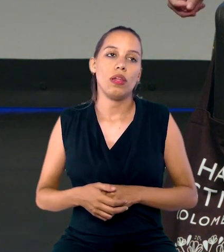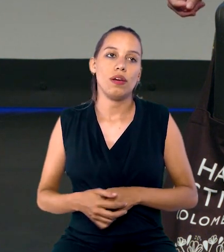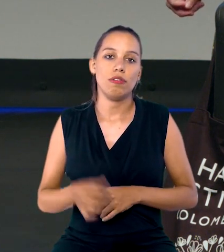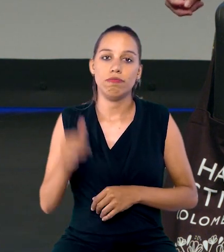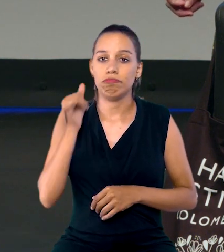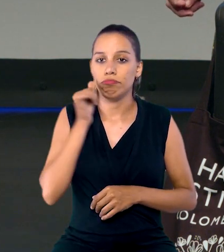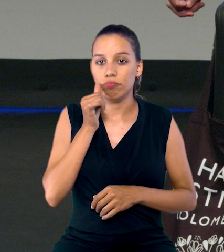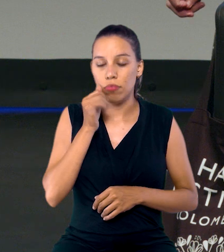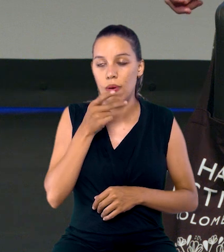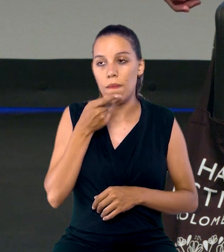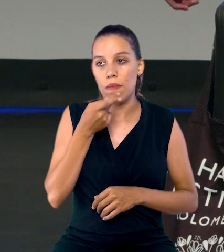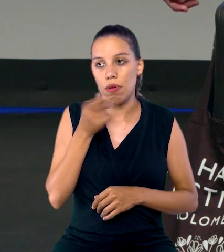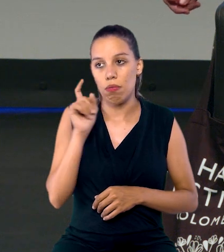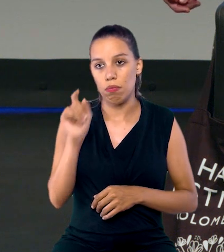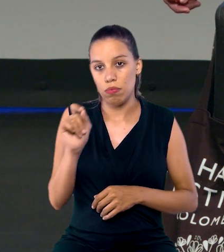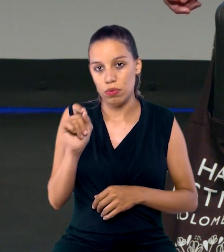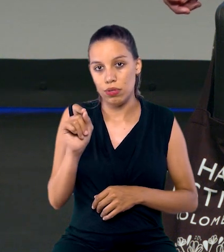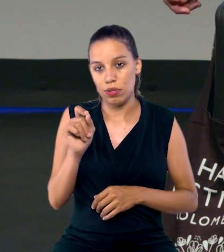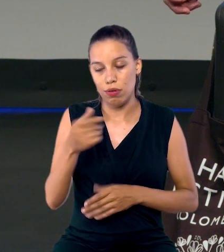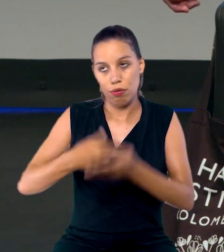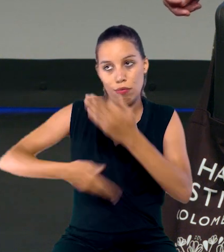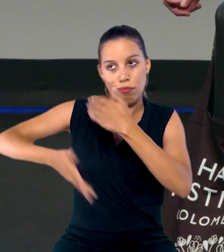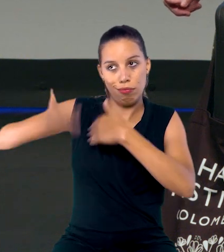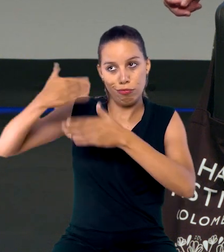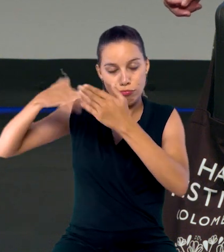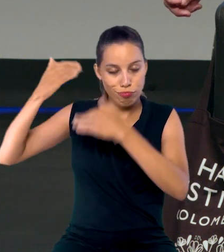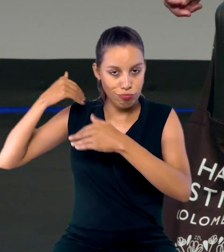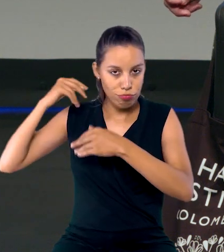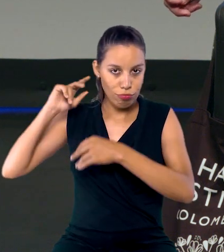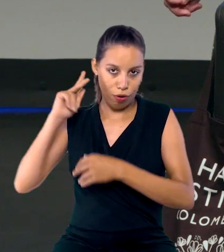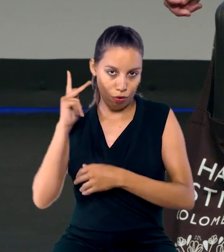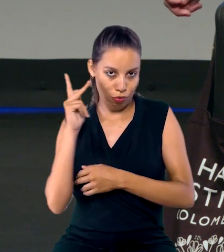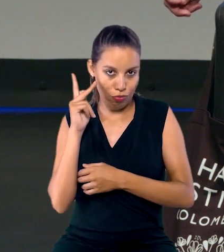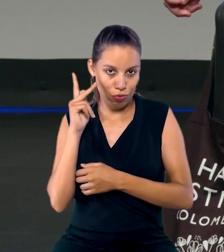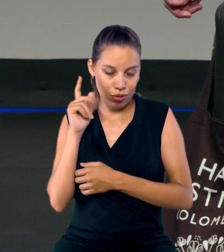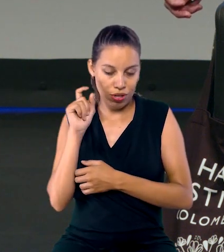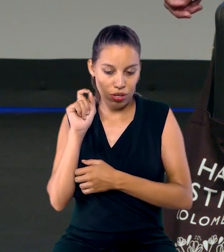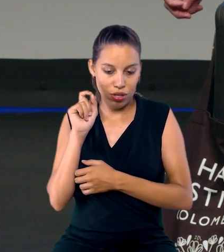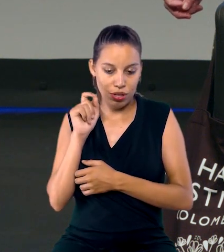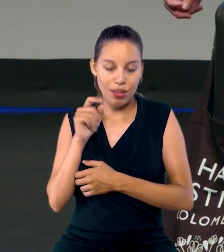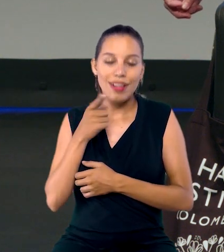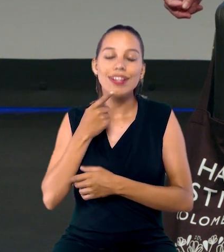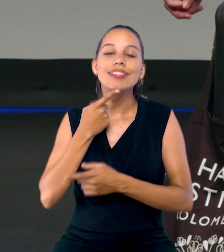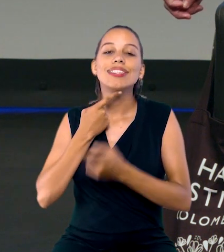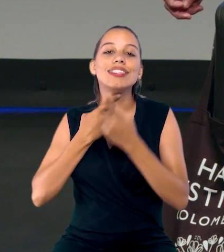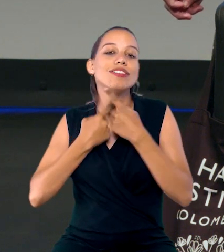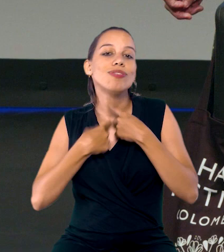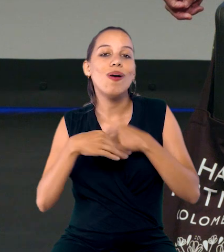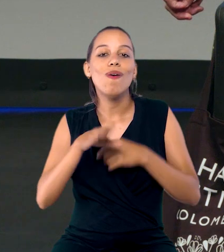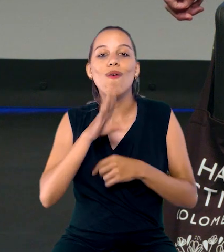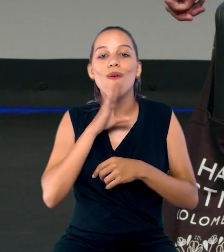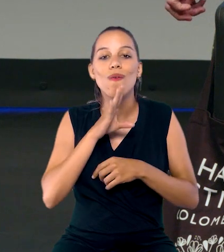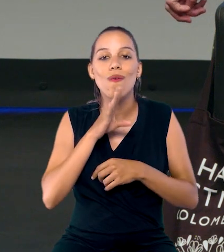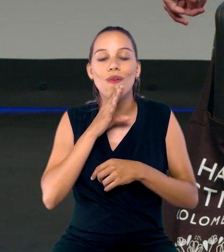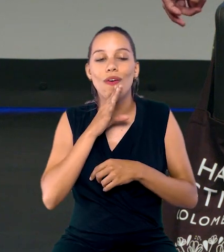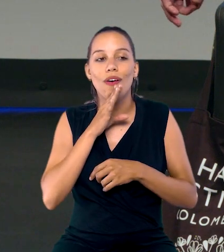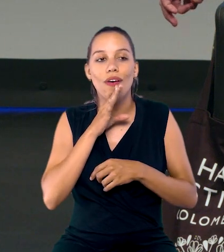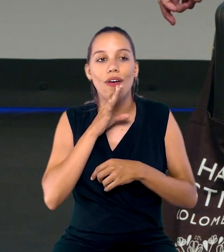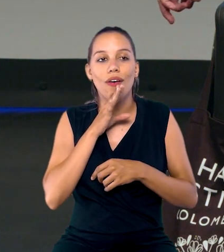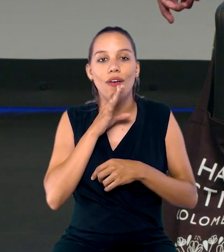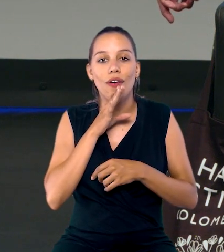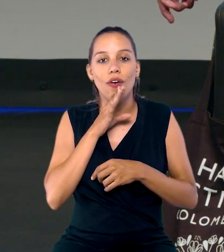ela comenta, né, que historicamente o desejo de conhecer esteve aliado a